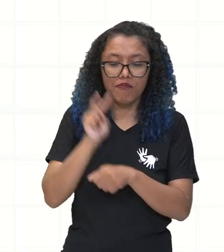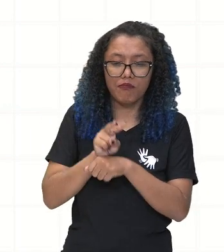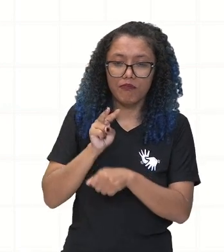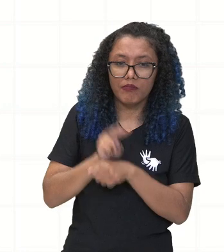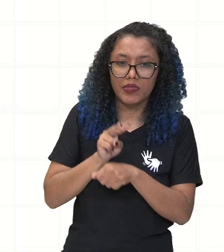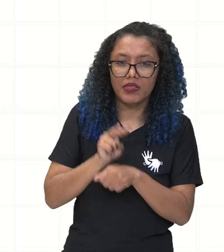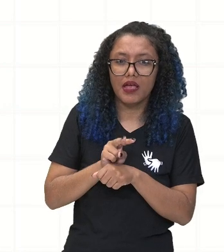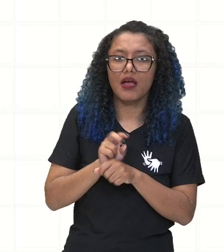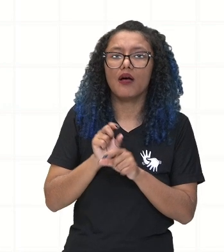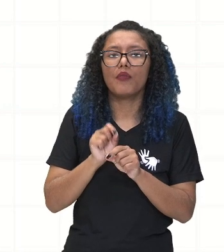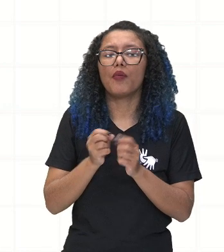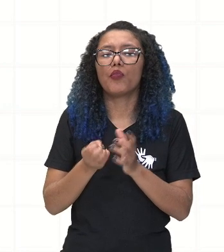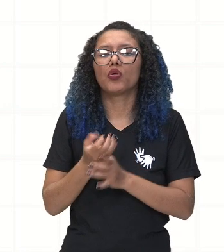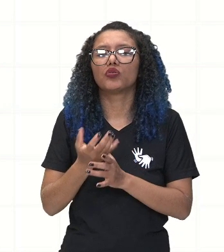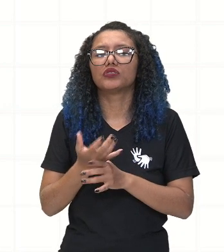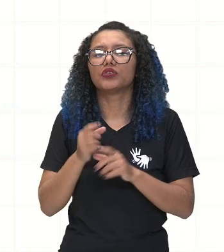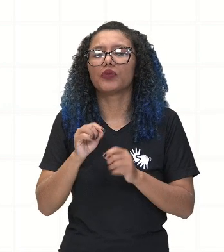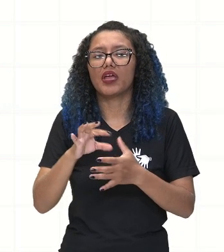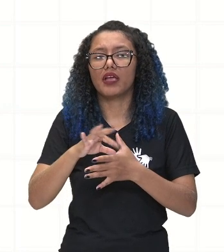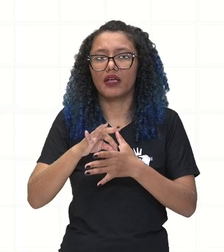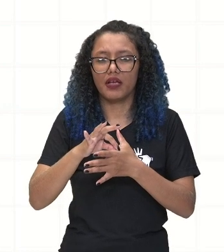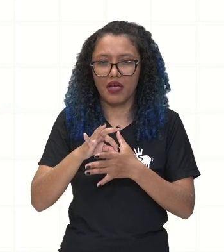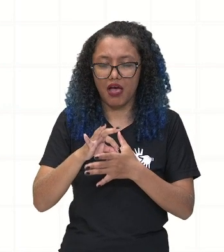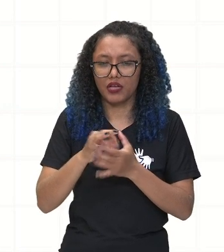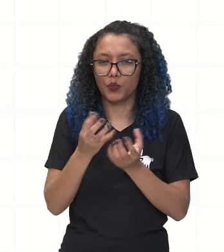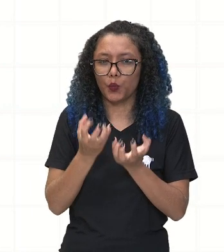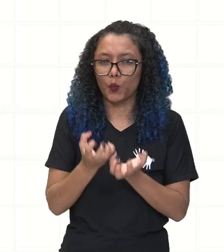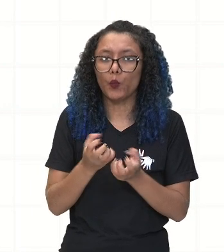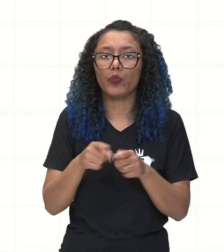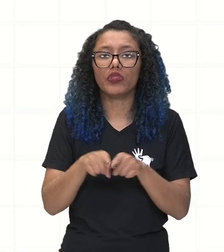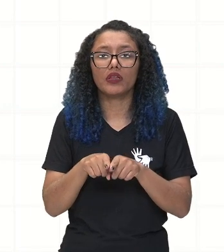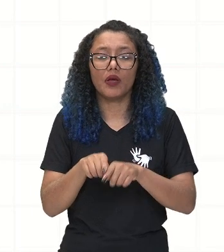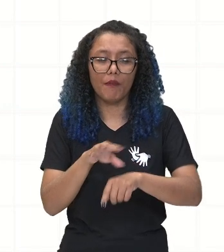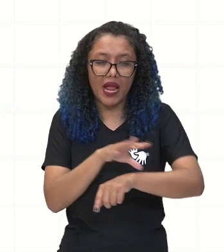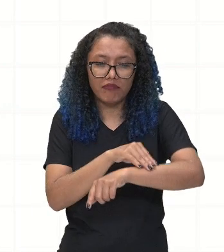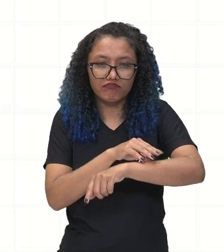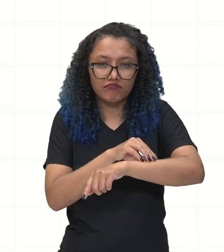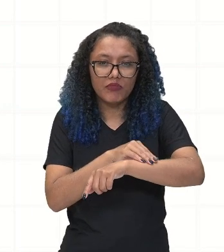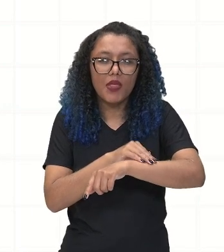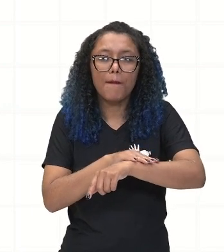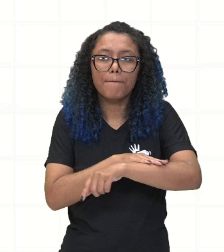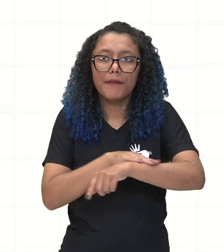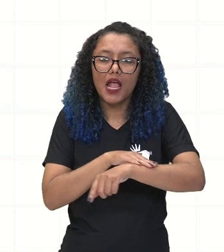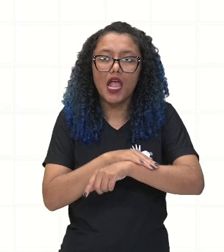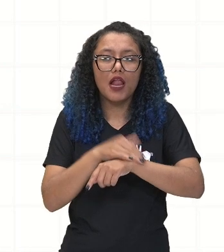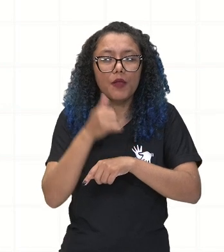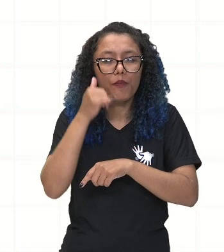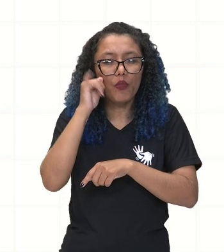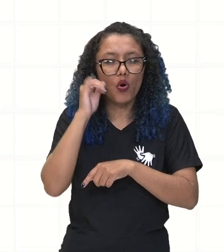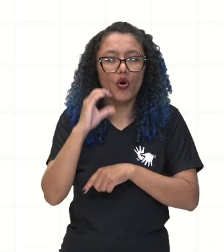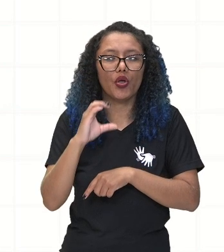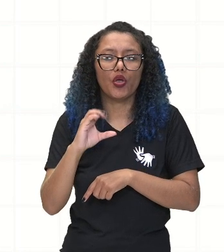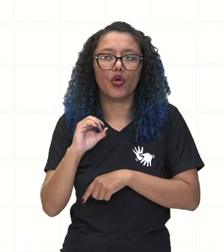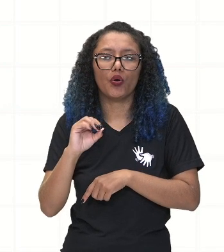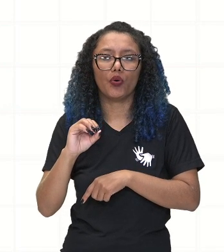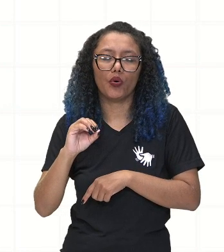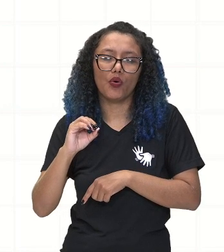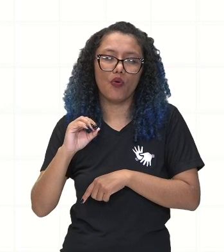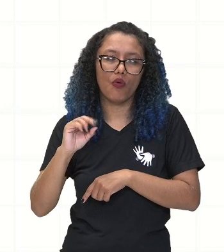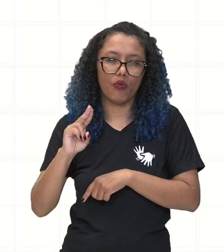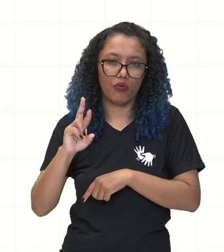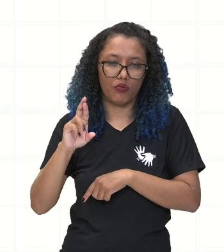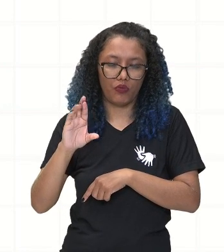de charque, carne seca e couro. Mas é importante frisar